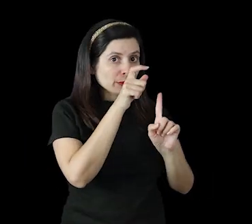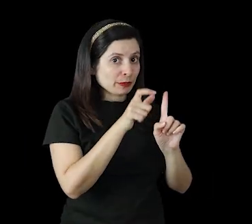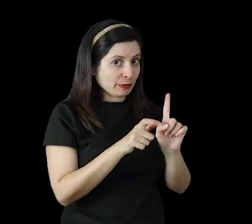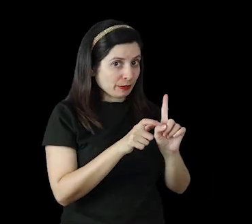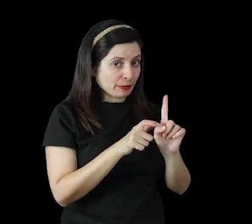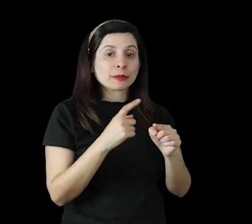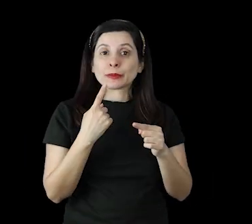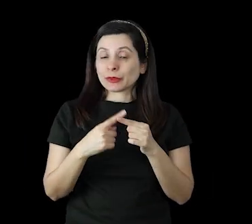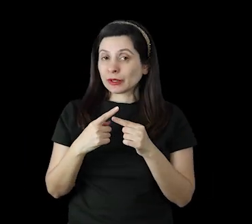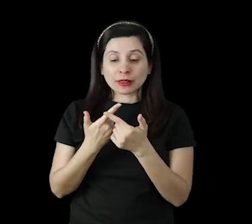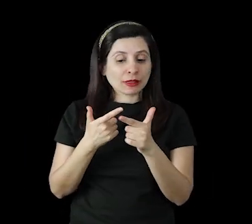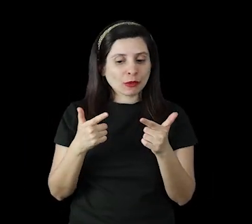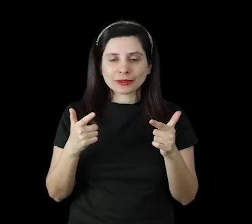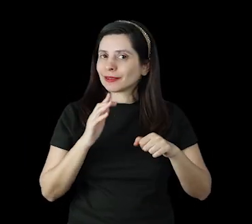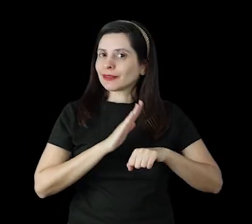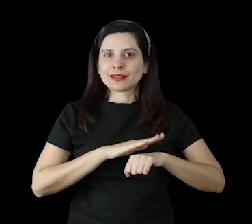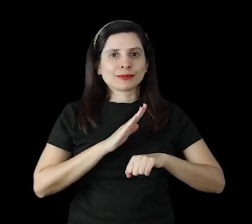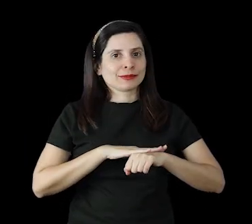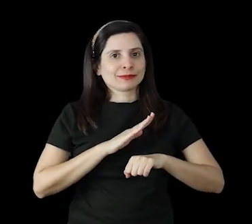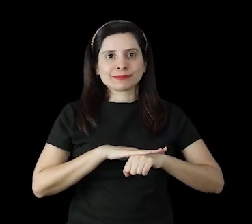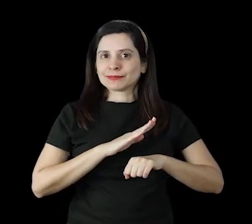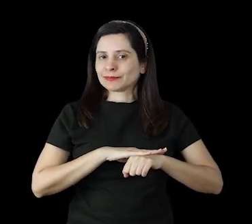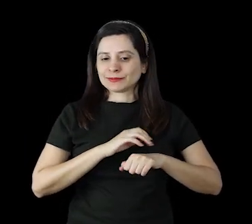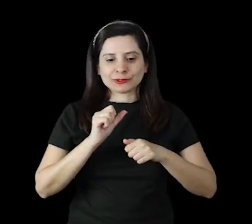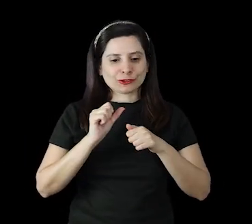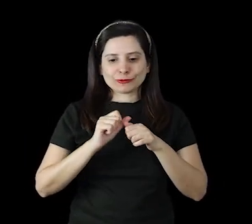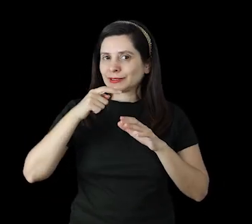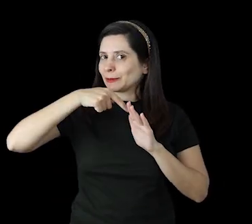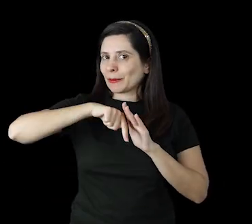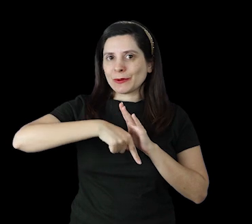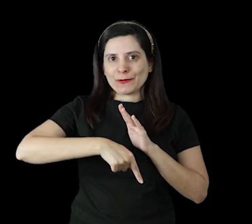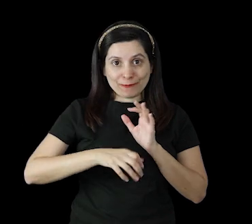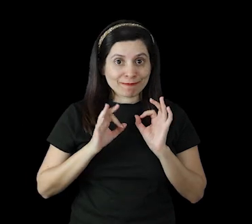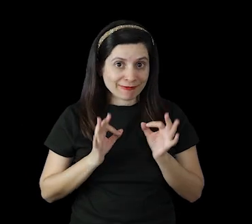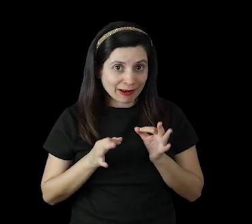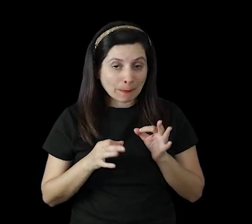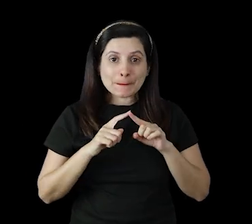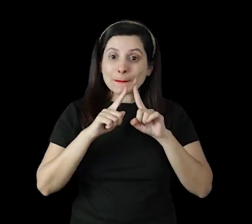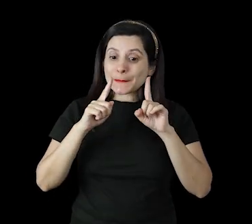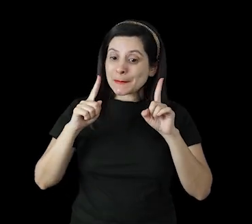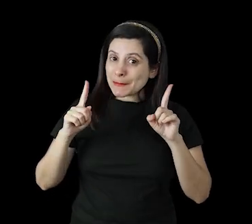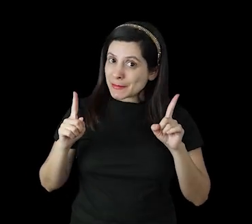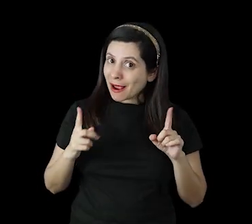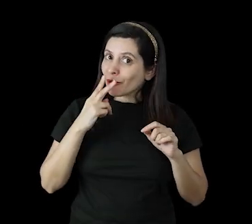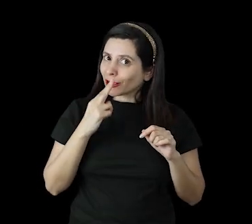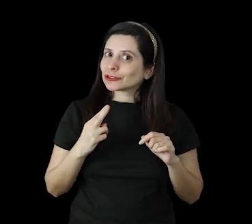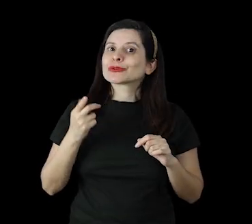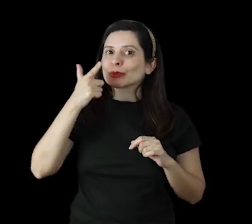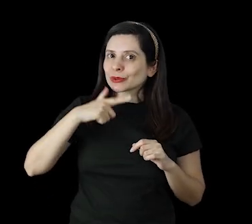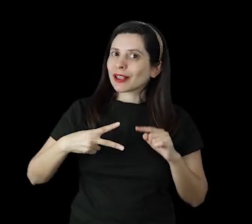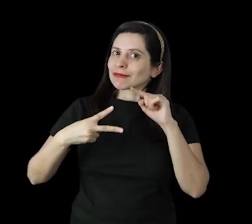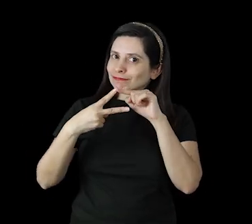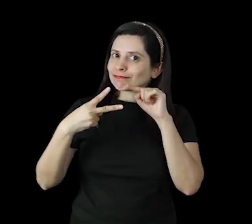personagens, porque você não tem muito tempo de fazer arco profundo, né. Mas eu acho que dá para fazer as 2 coisas.